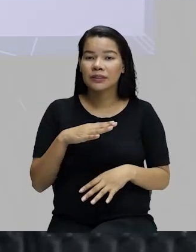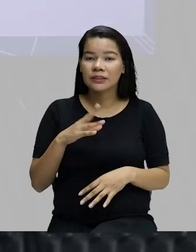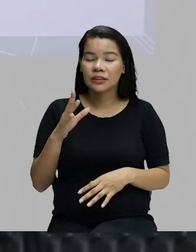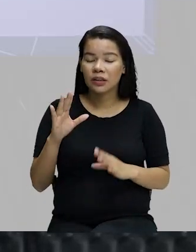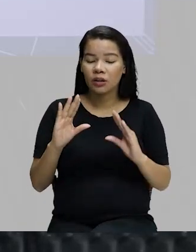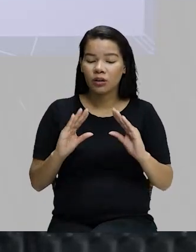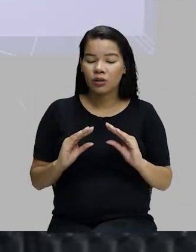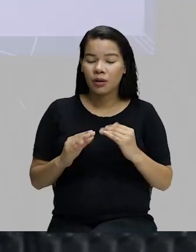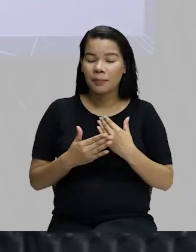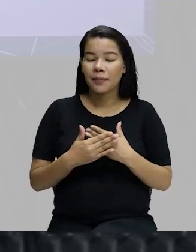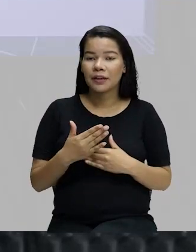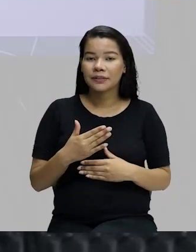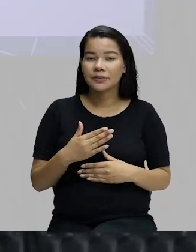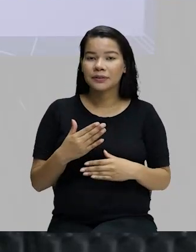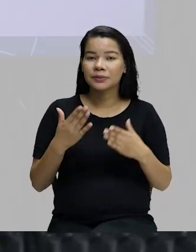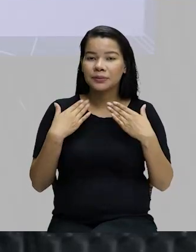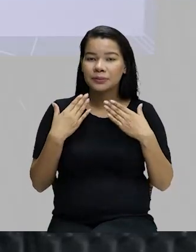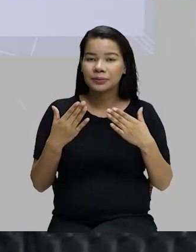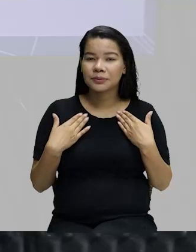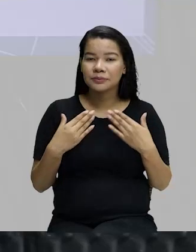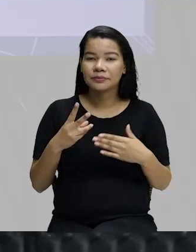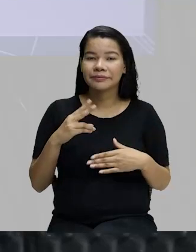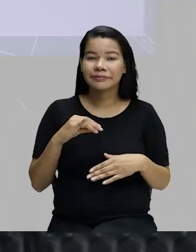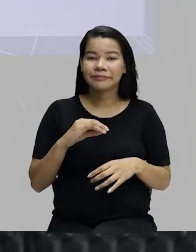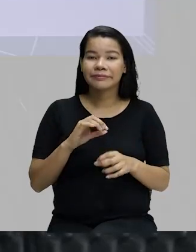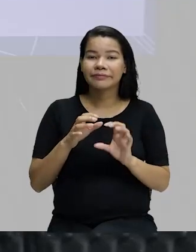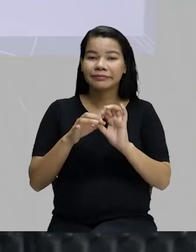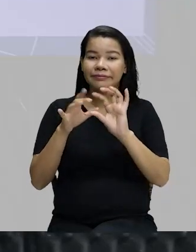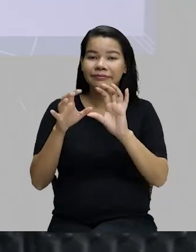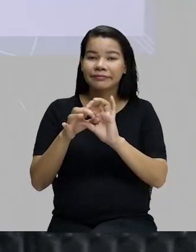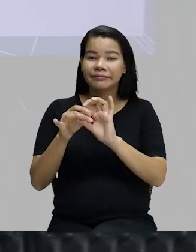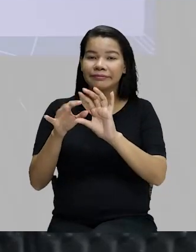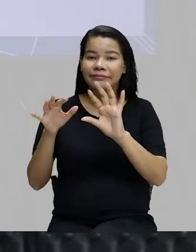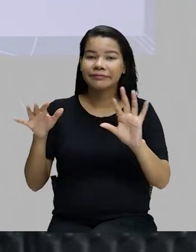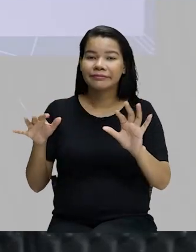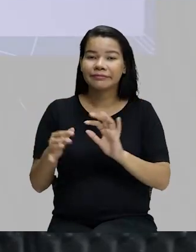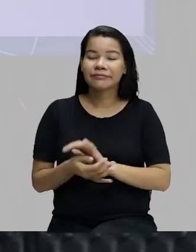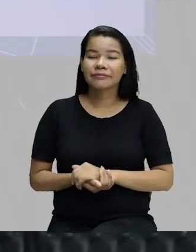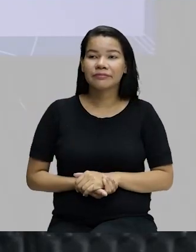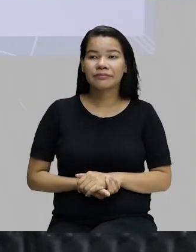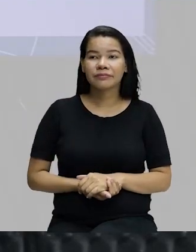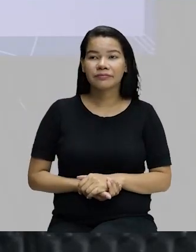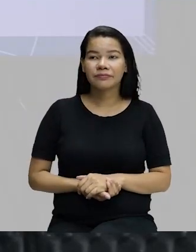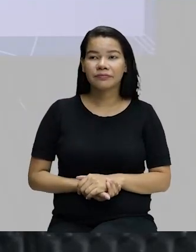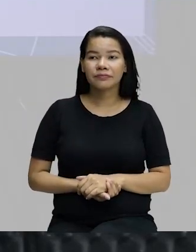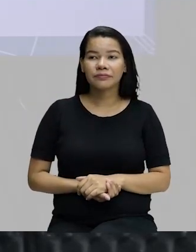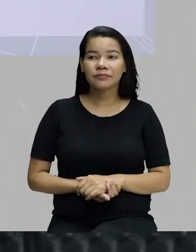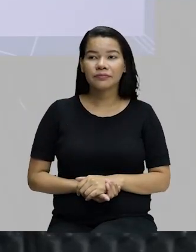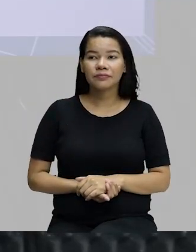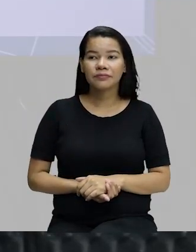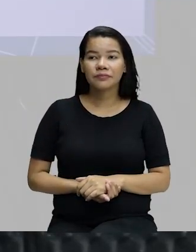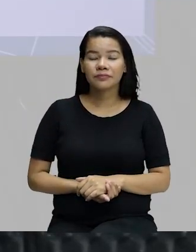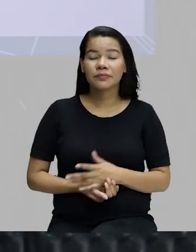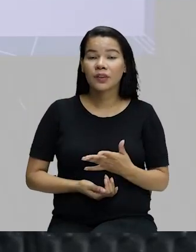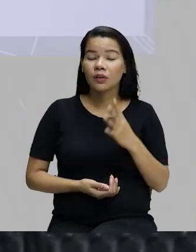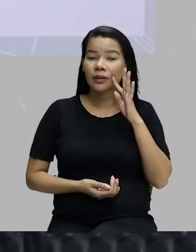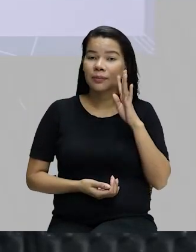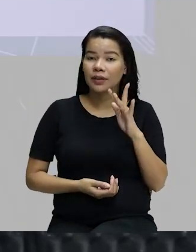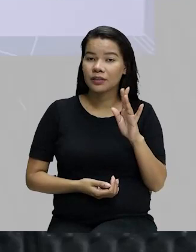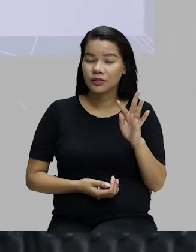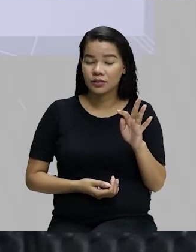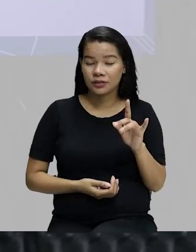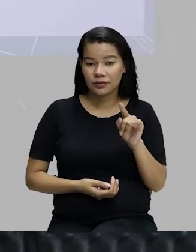mais calor vai ser liberado. Olha só, ele retém desacelerando. Então, imagina, você